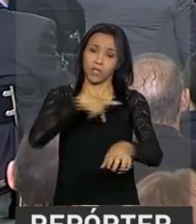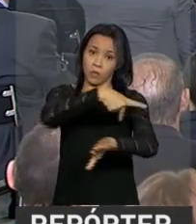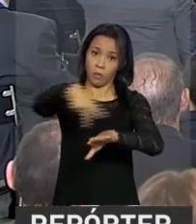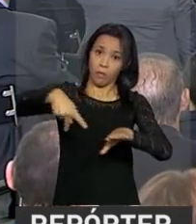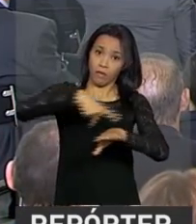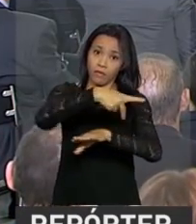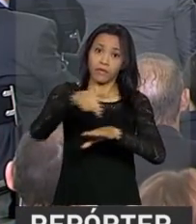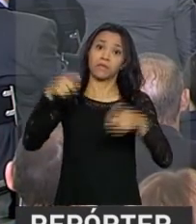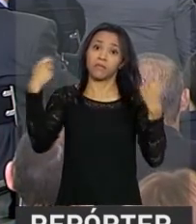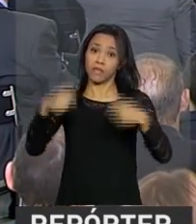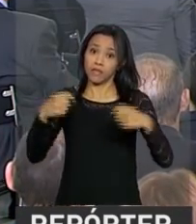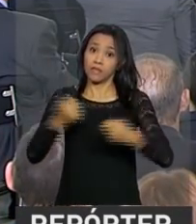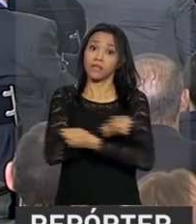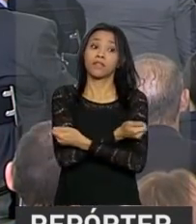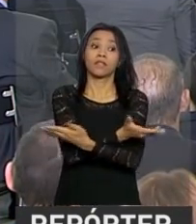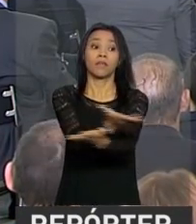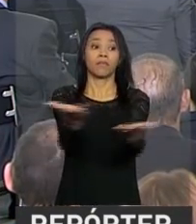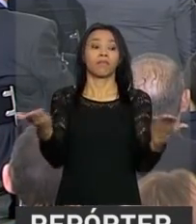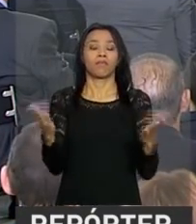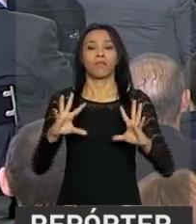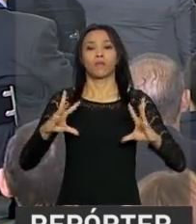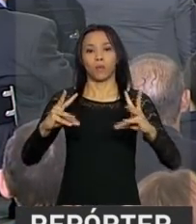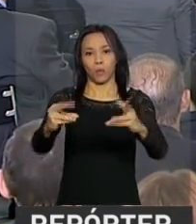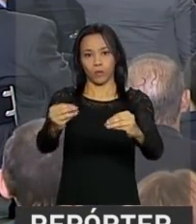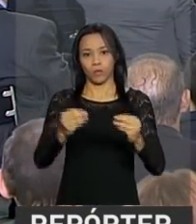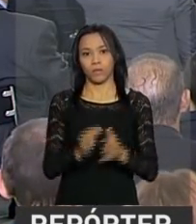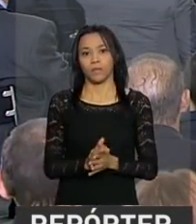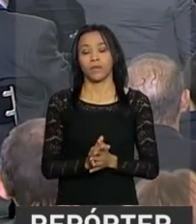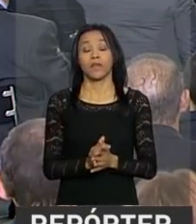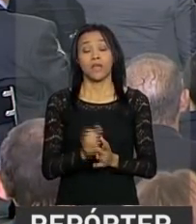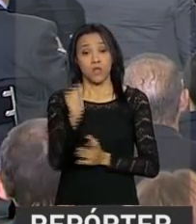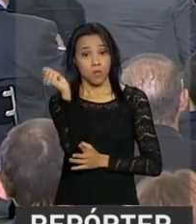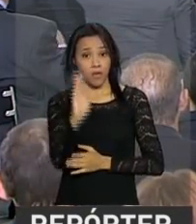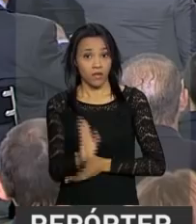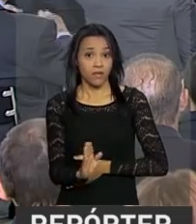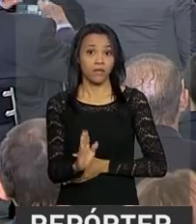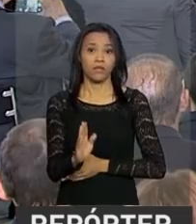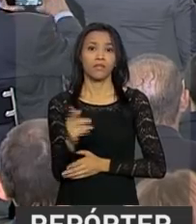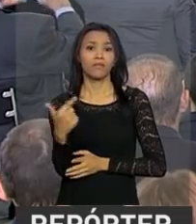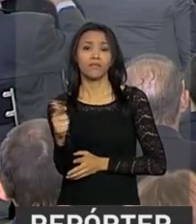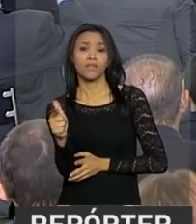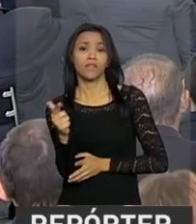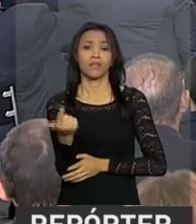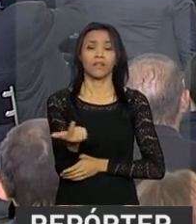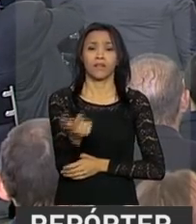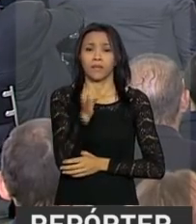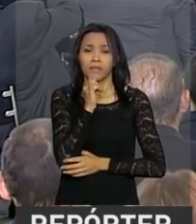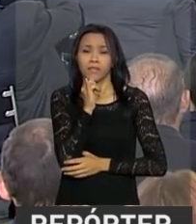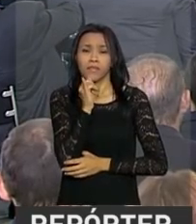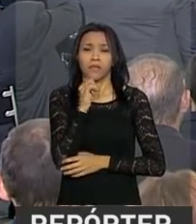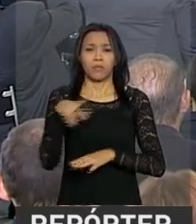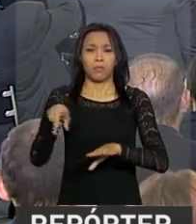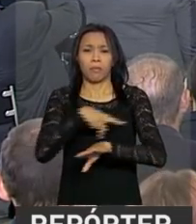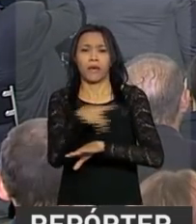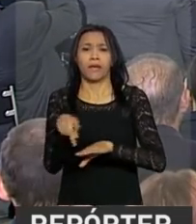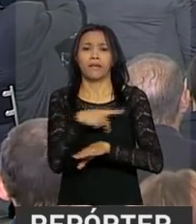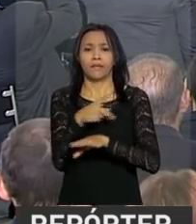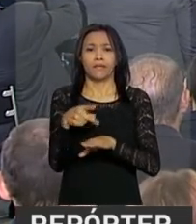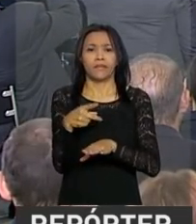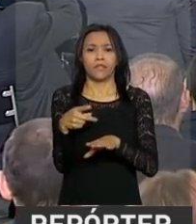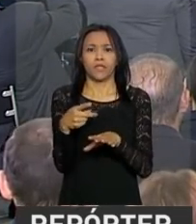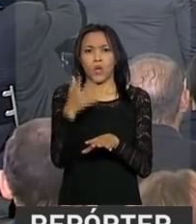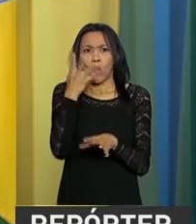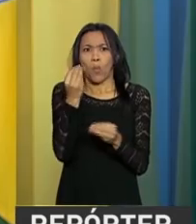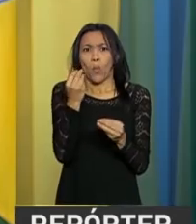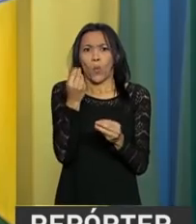ele, deve ser de todos. Já não existe no Brasil espaço para um Estado inchado e